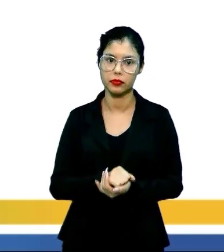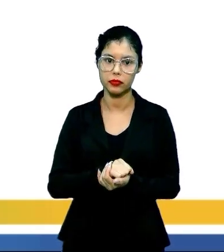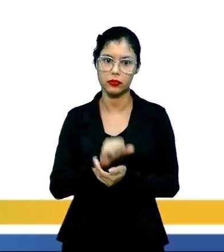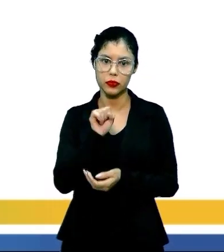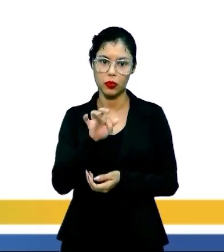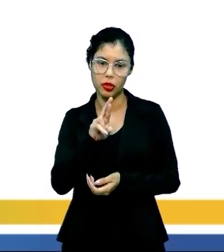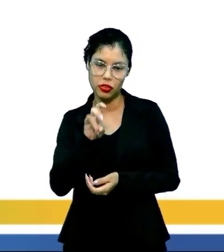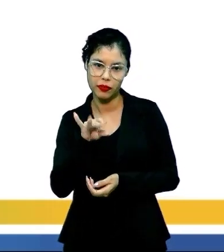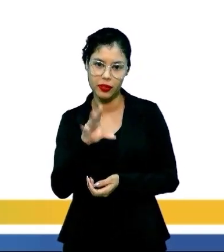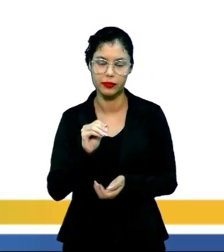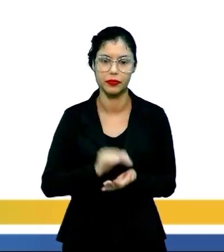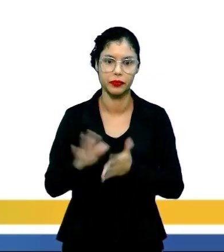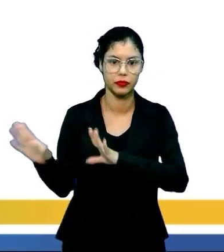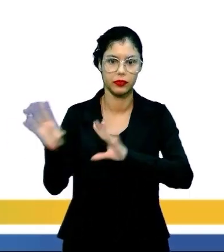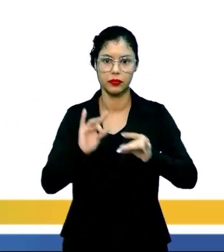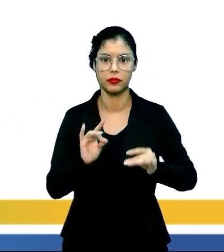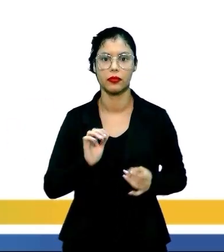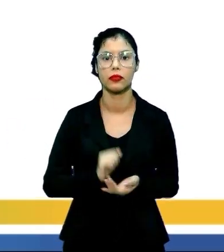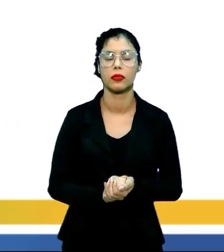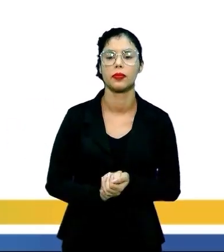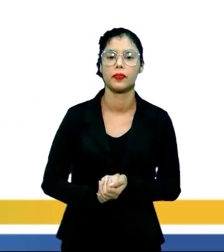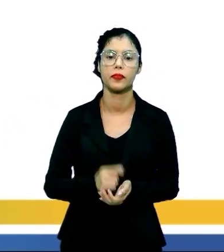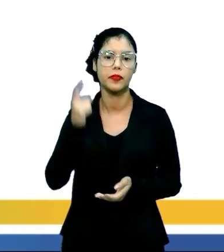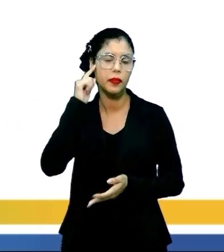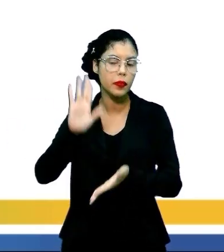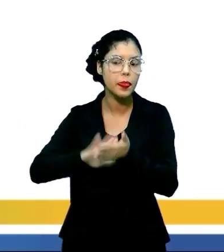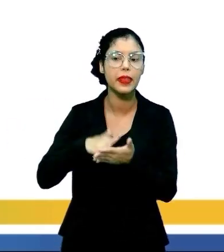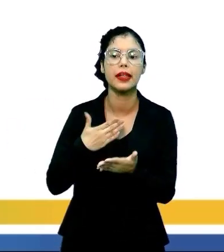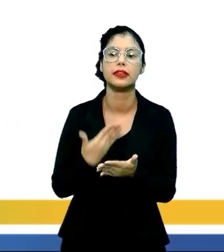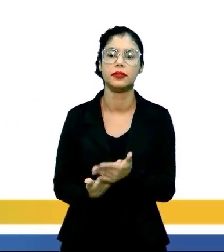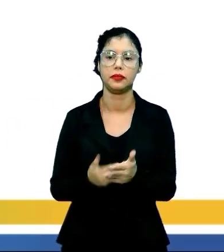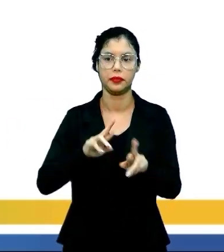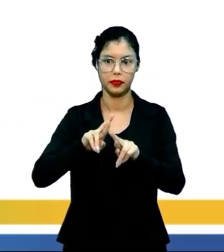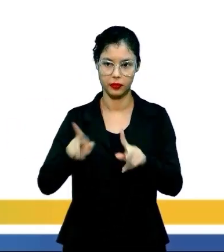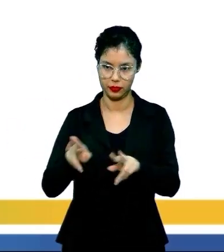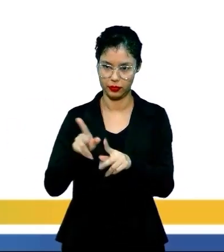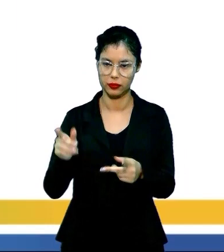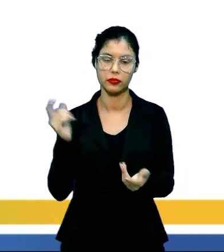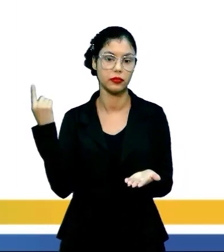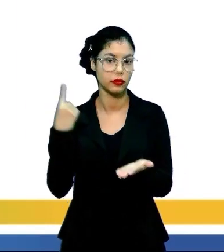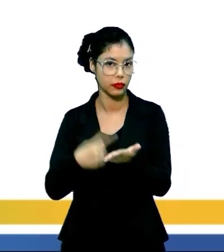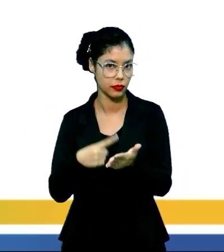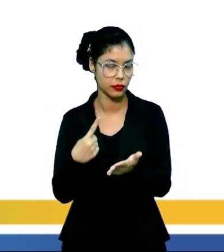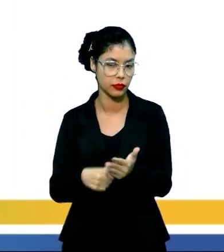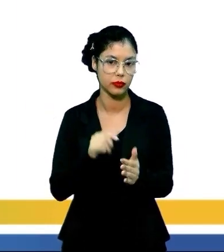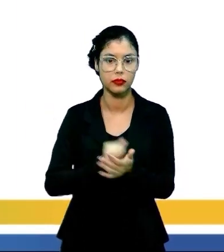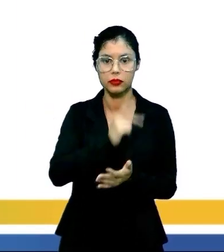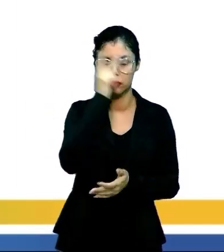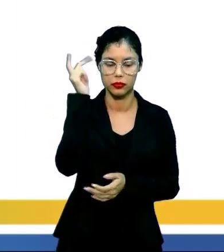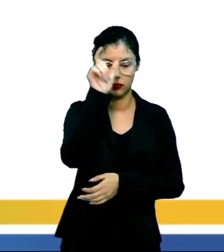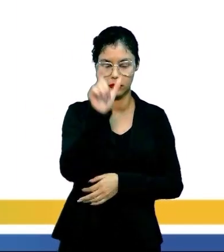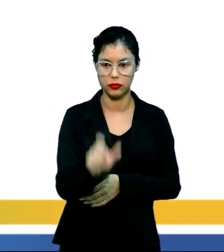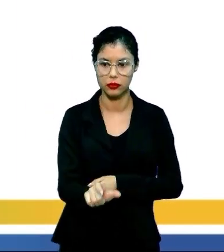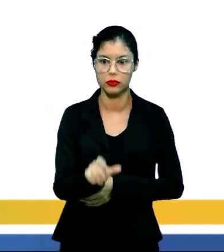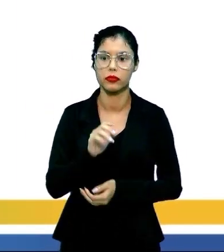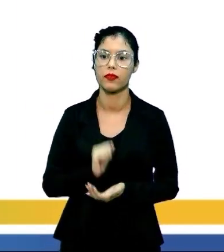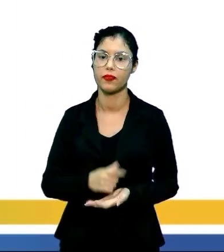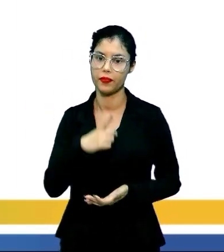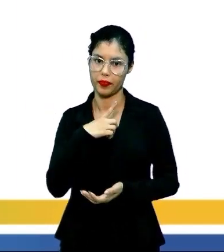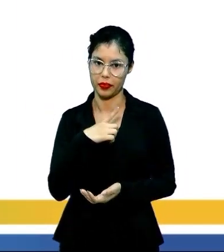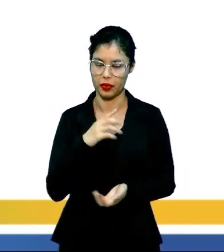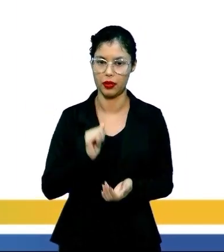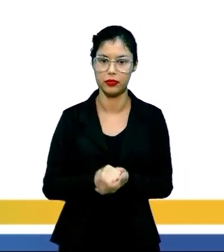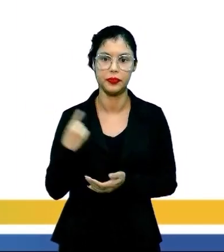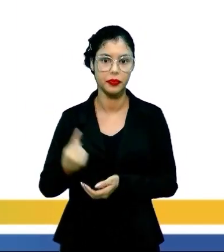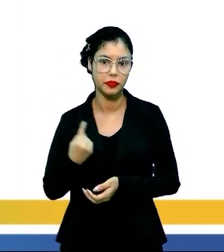subjetivo, quer dizer, levando a uma margem para interpretações diferentes de acordo com a pessoa. Portanto, eu tenho